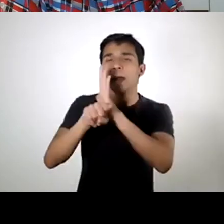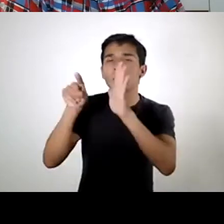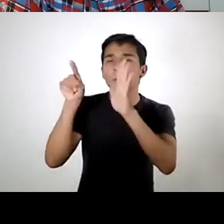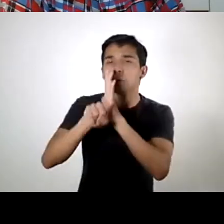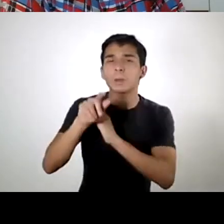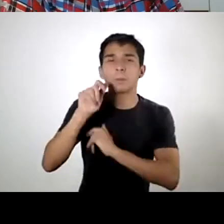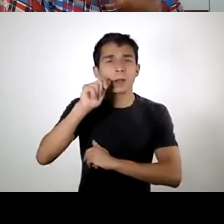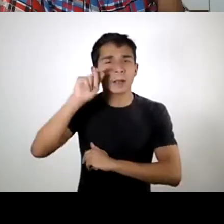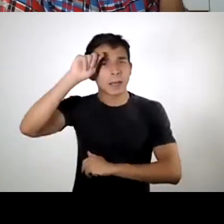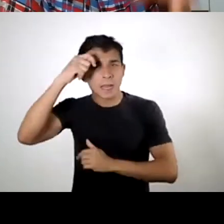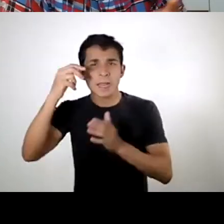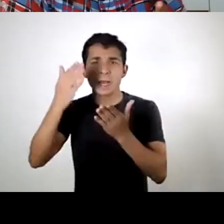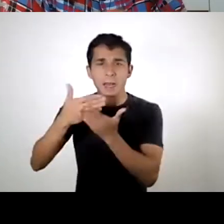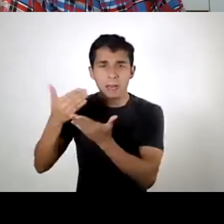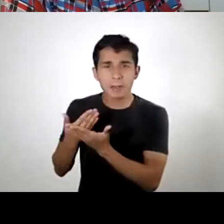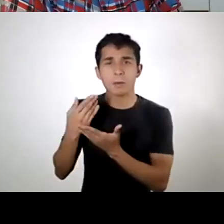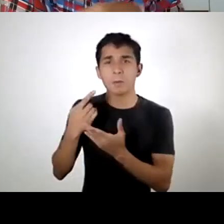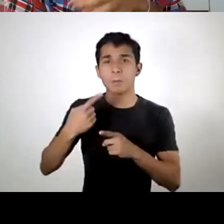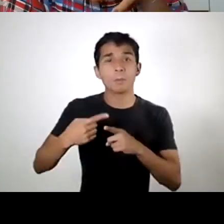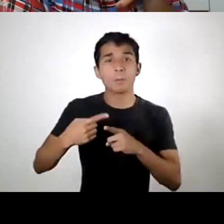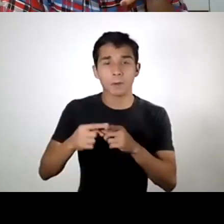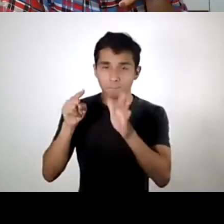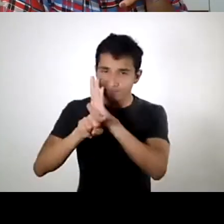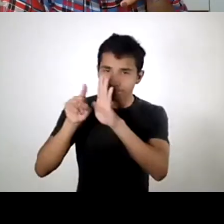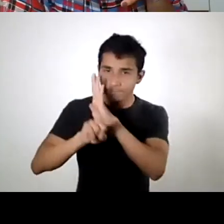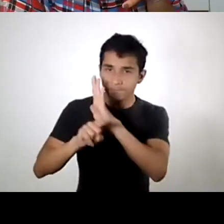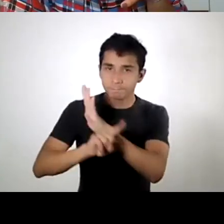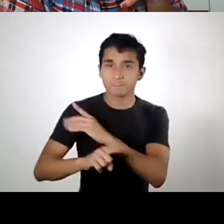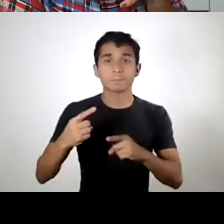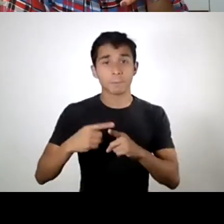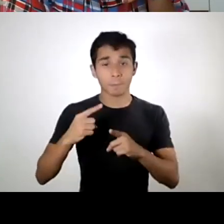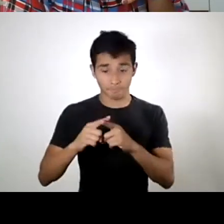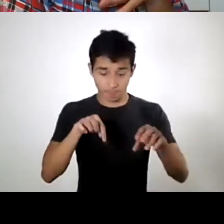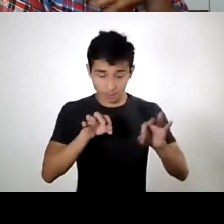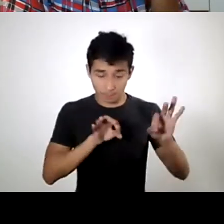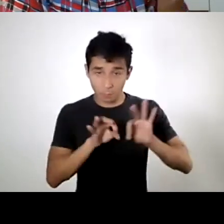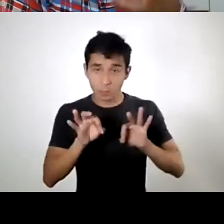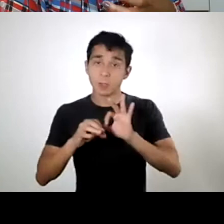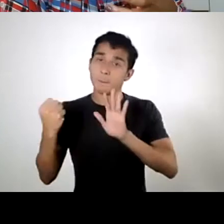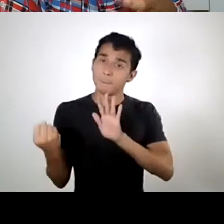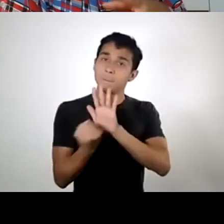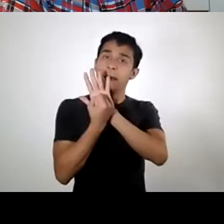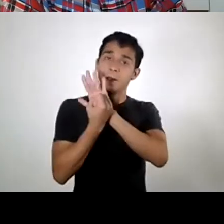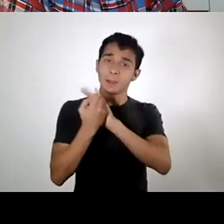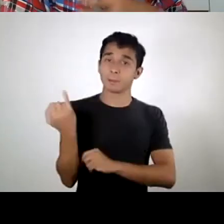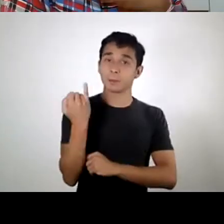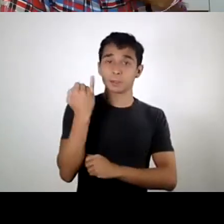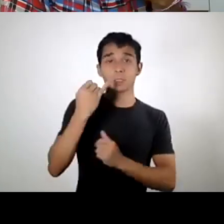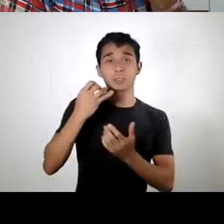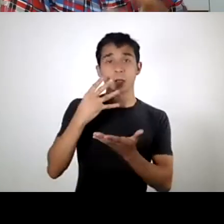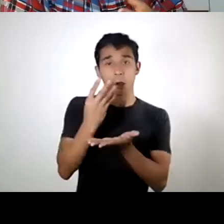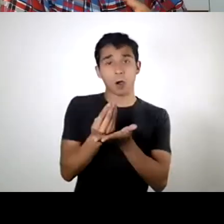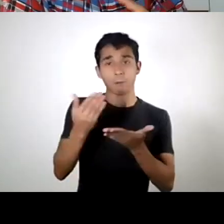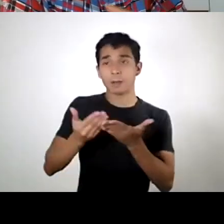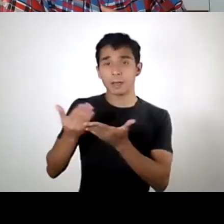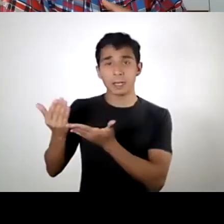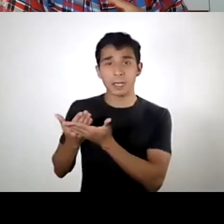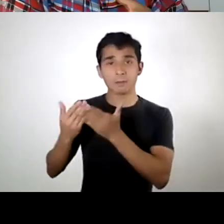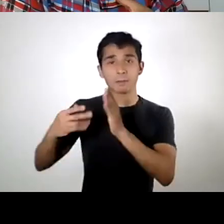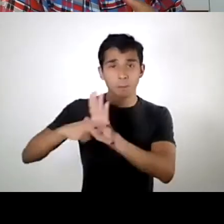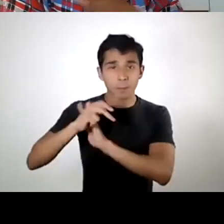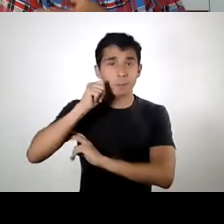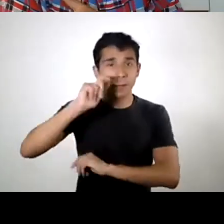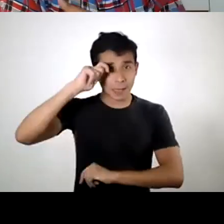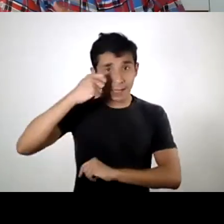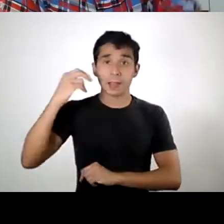esse lugar de falar das autoras negras e falar da importância dessas obras estarem nas bibliotecas,